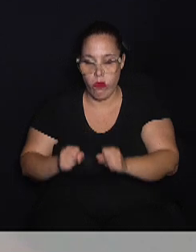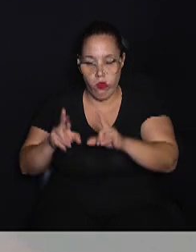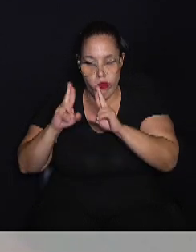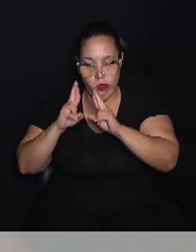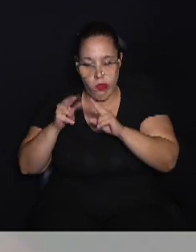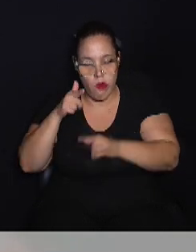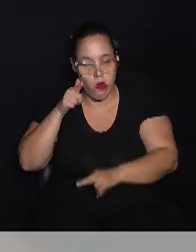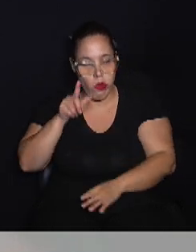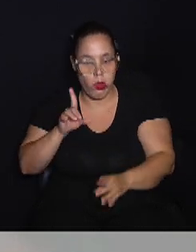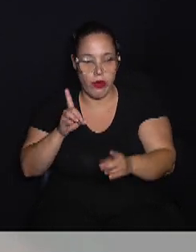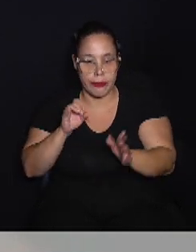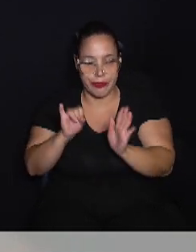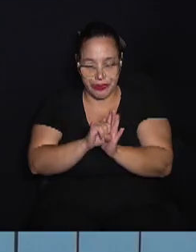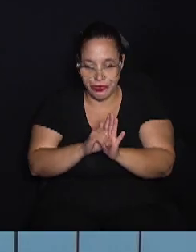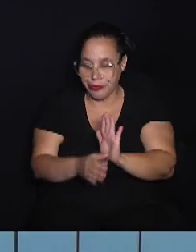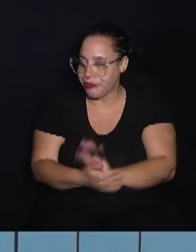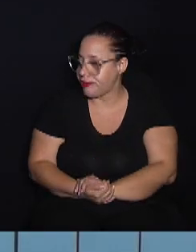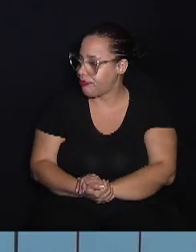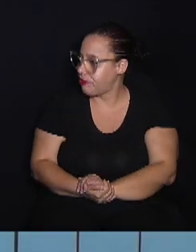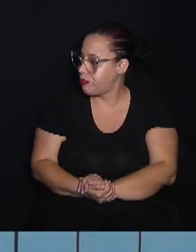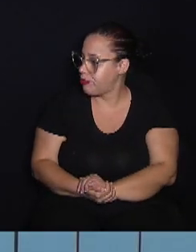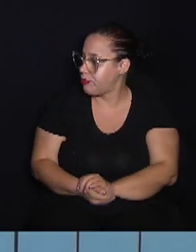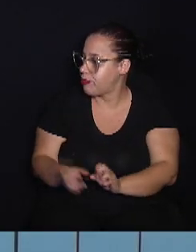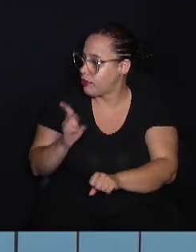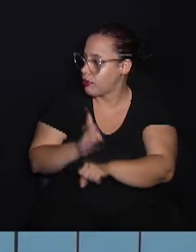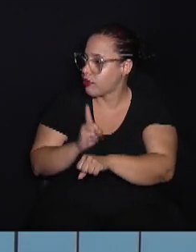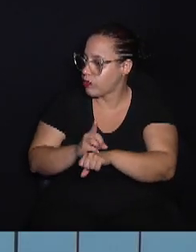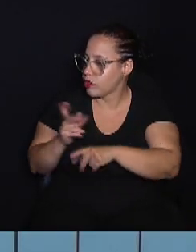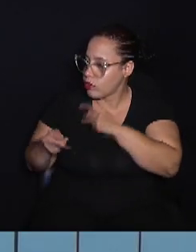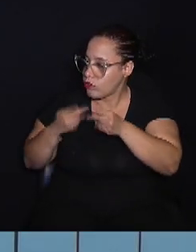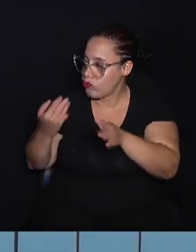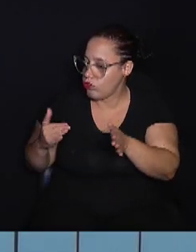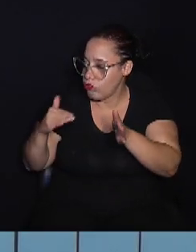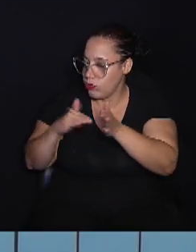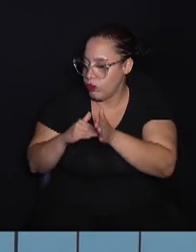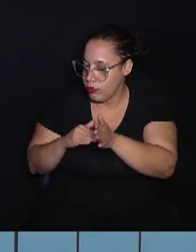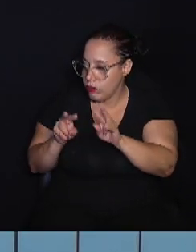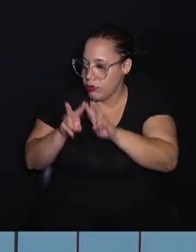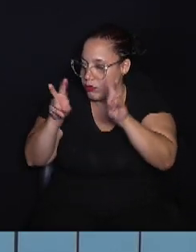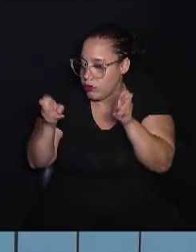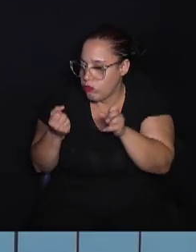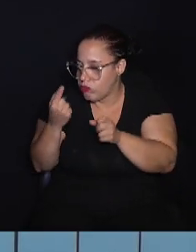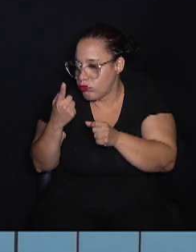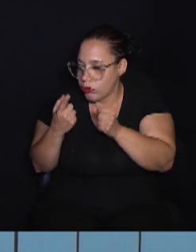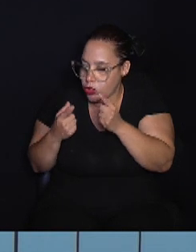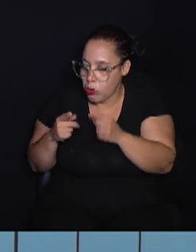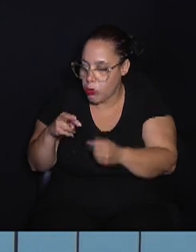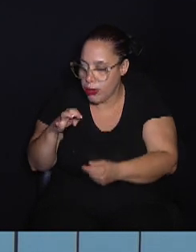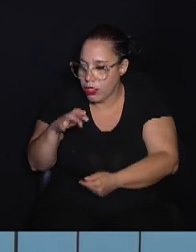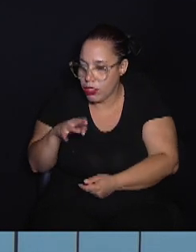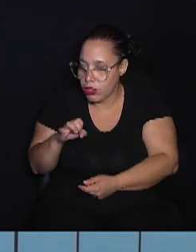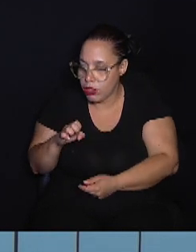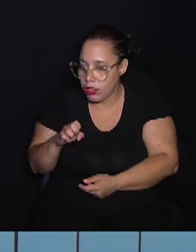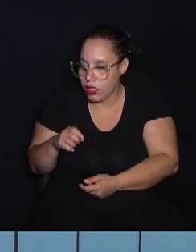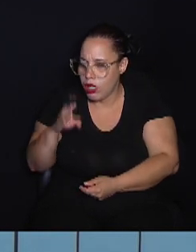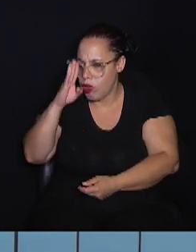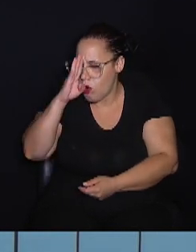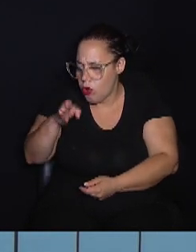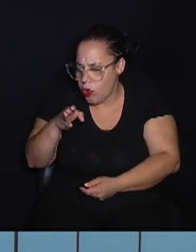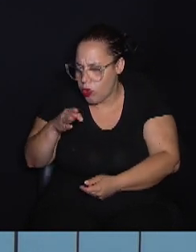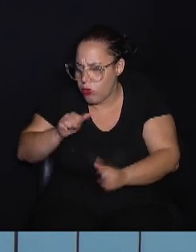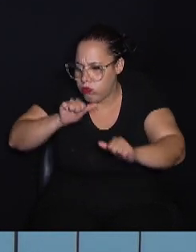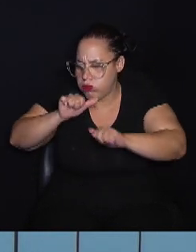consegue identificar lembrando é doutor já que a gente entrou nesse assunto um pouquinho né de puberdade Quais são as principais